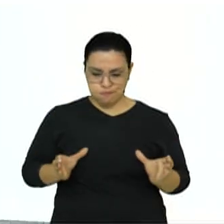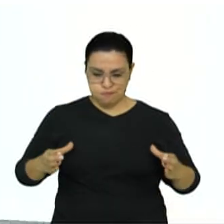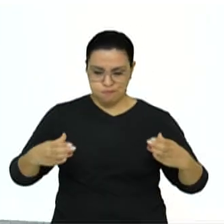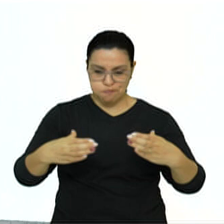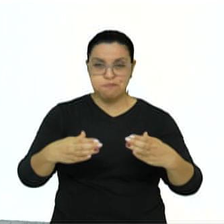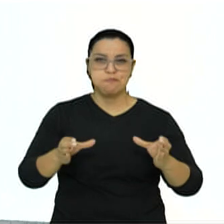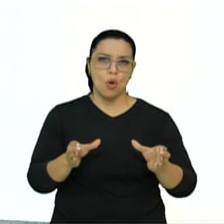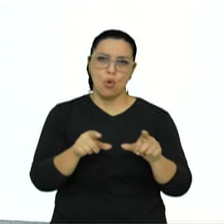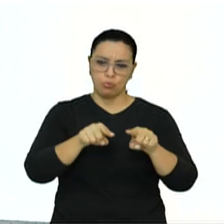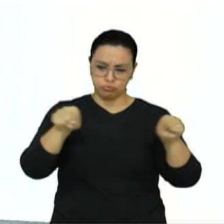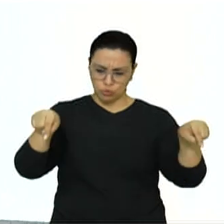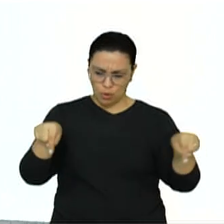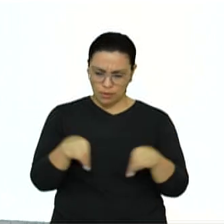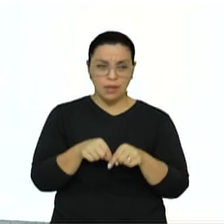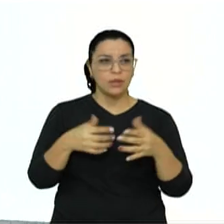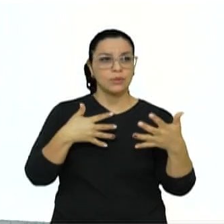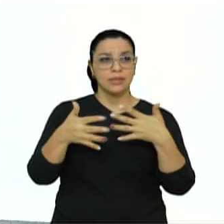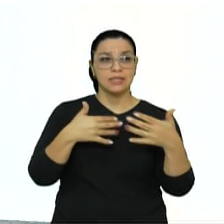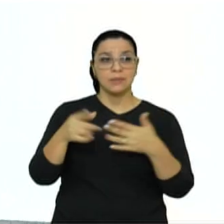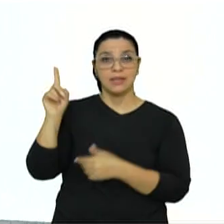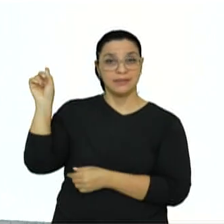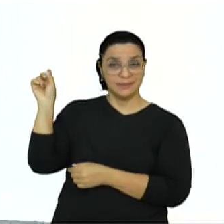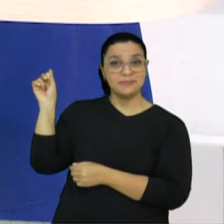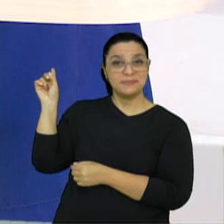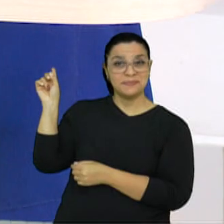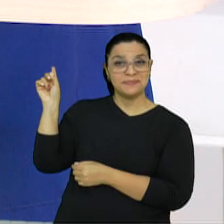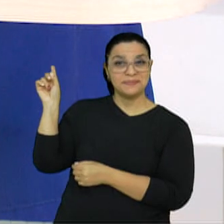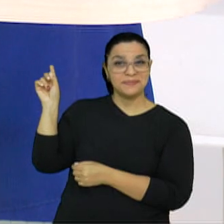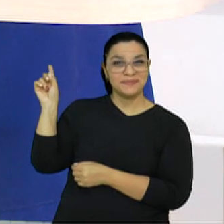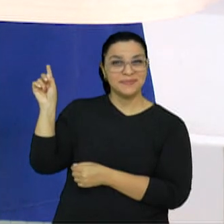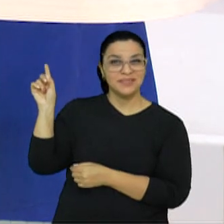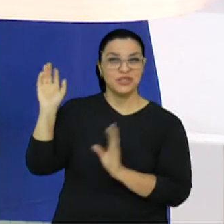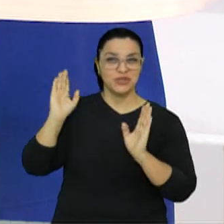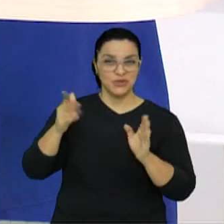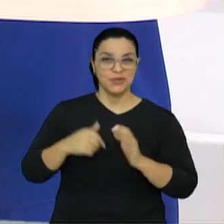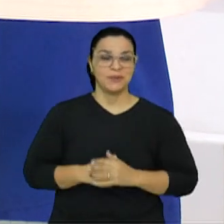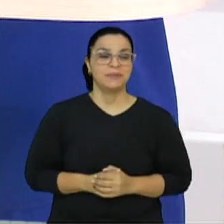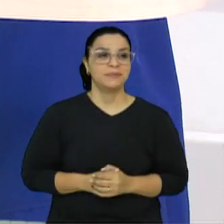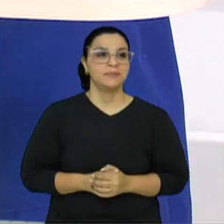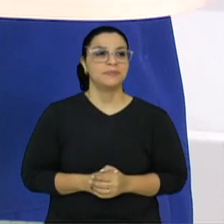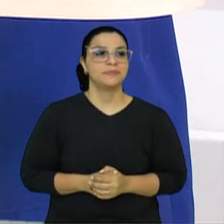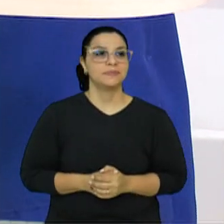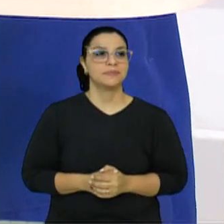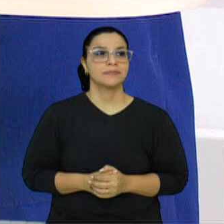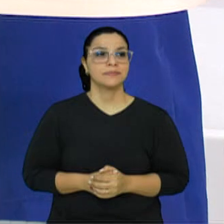recipiente transparente. Aqui está o recipiente transparente, tá?